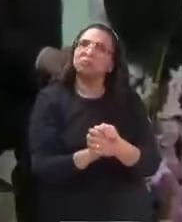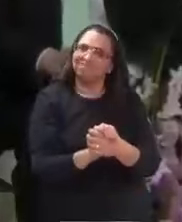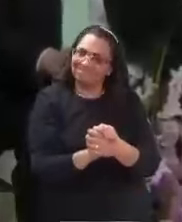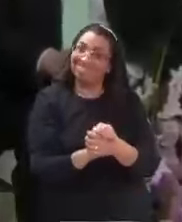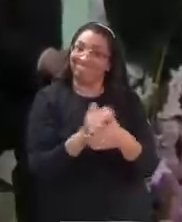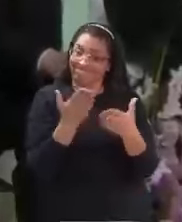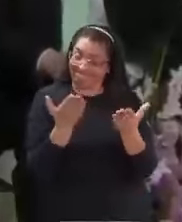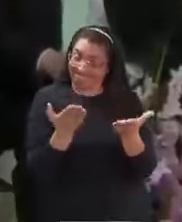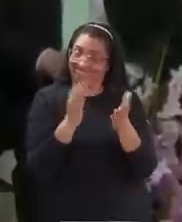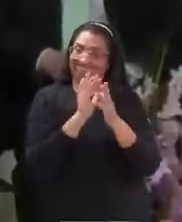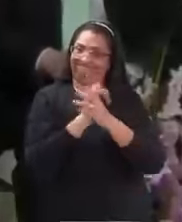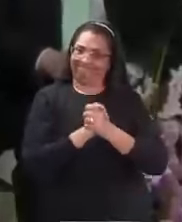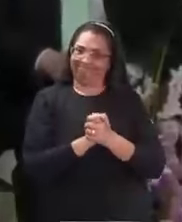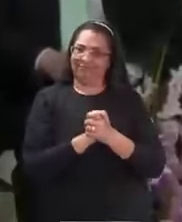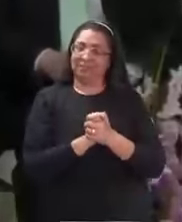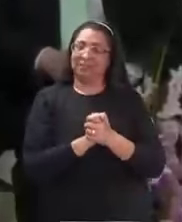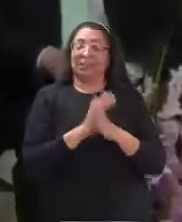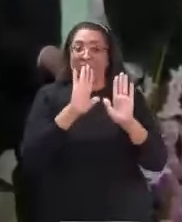agora Isac